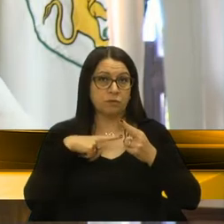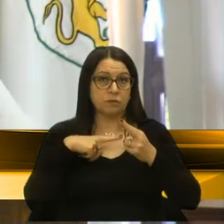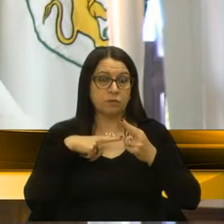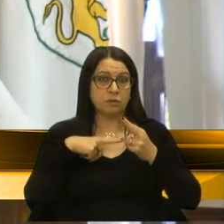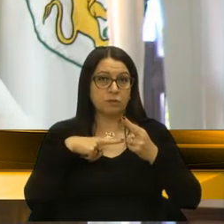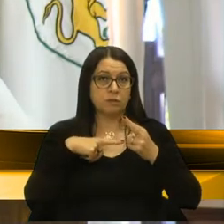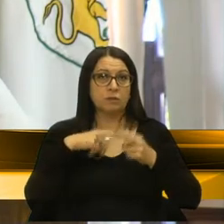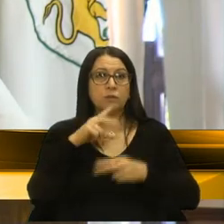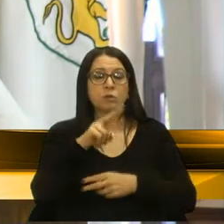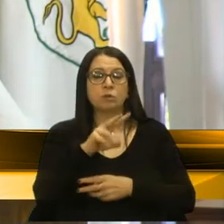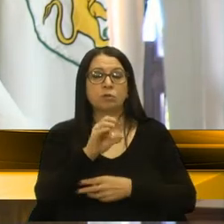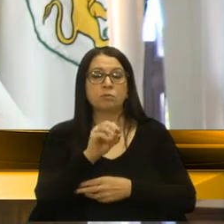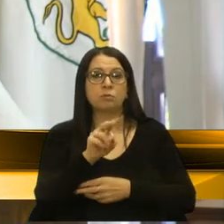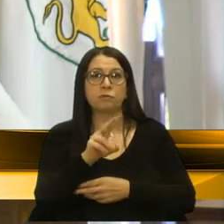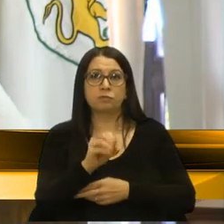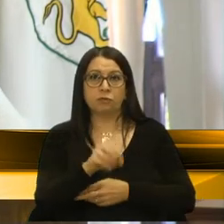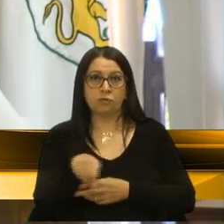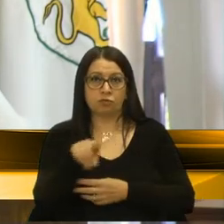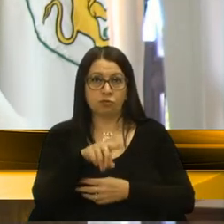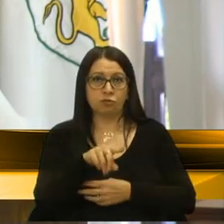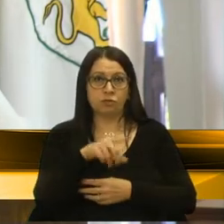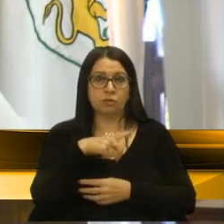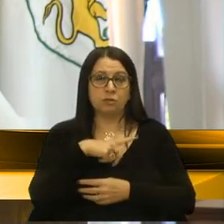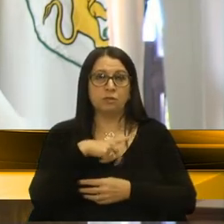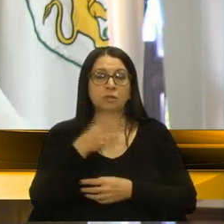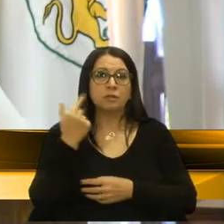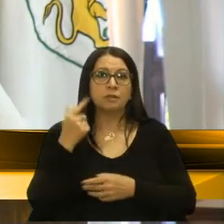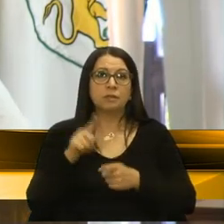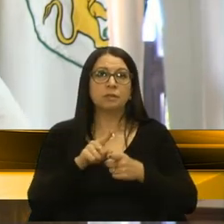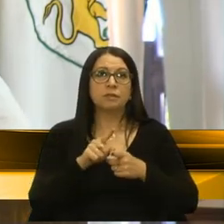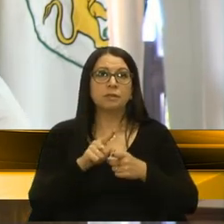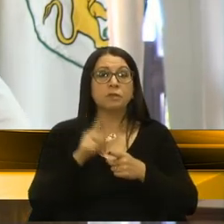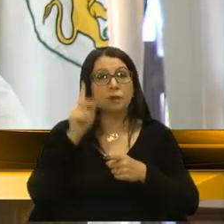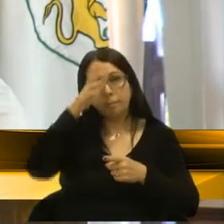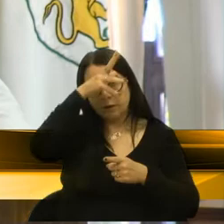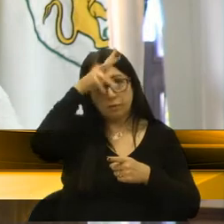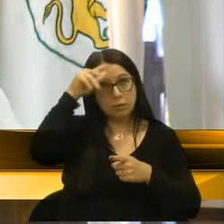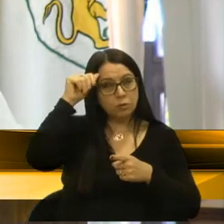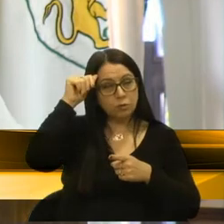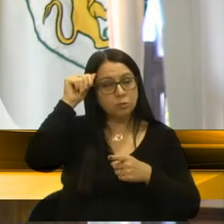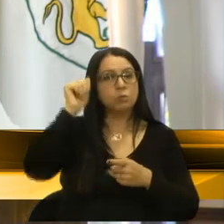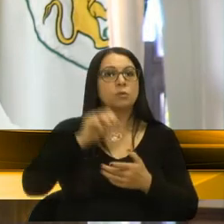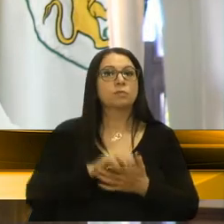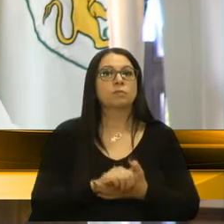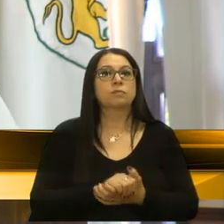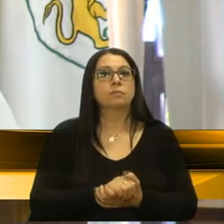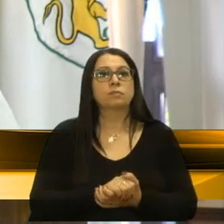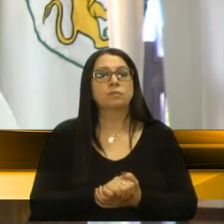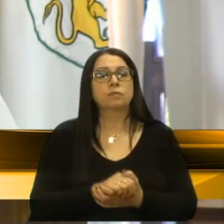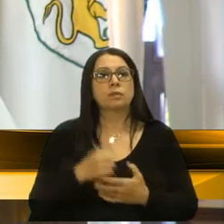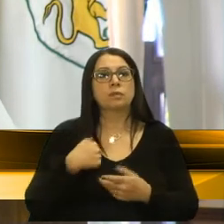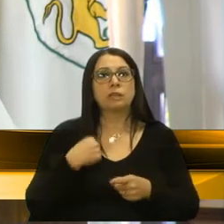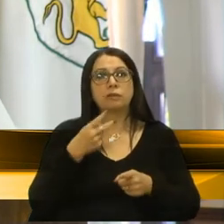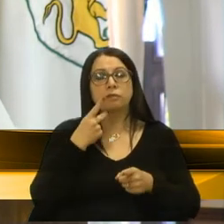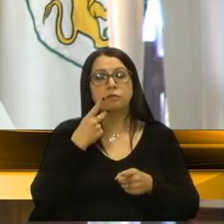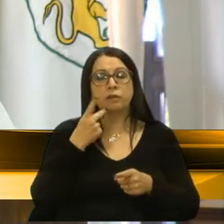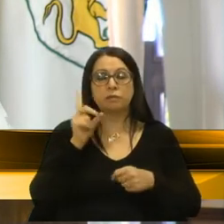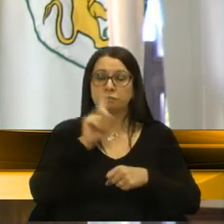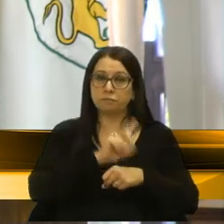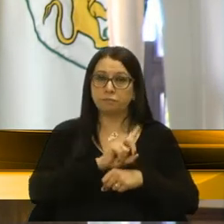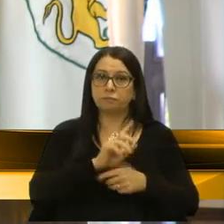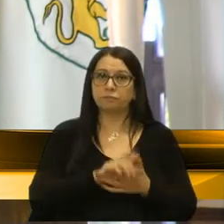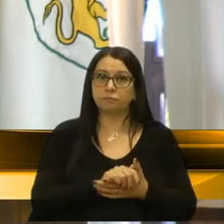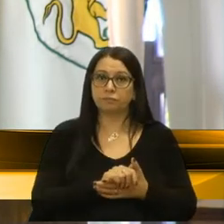ano de 2020, aquela ocasião foi lá na prefeitura, eu falei naquele dia,